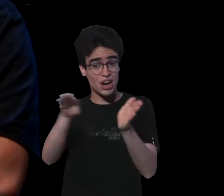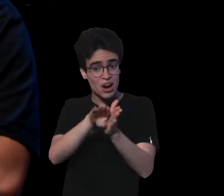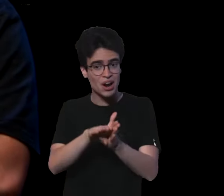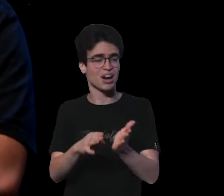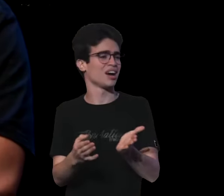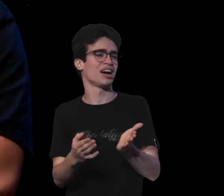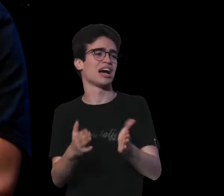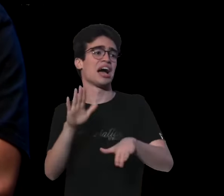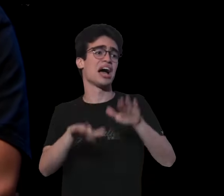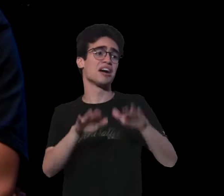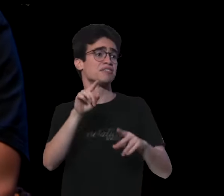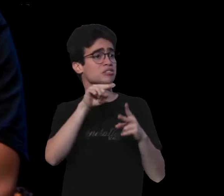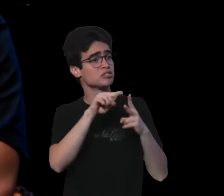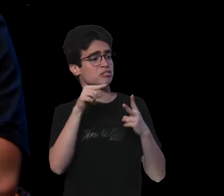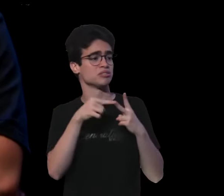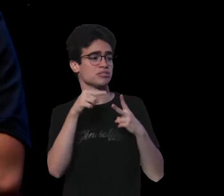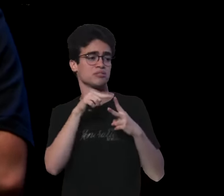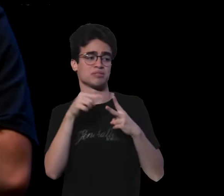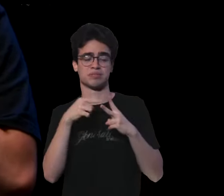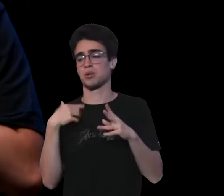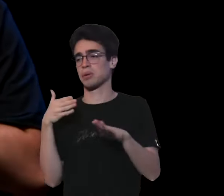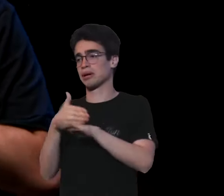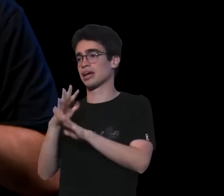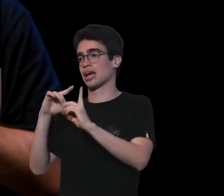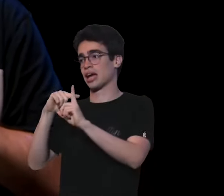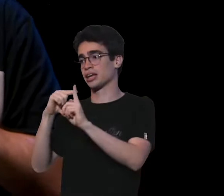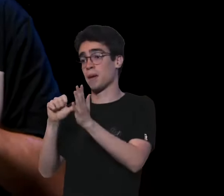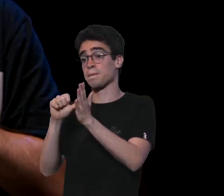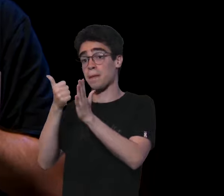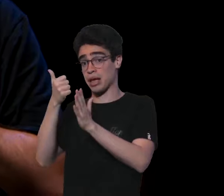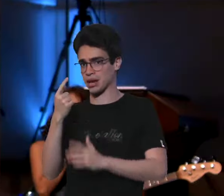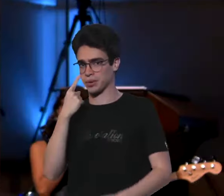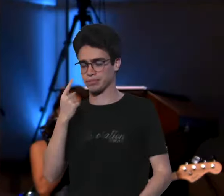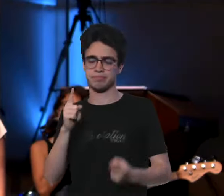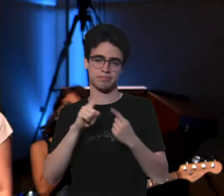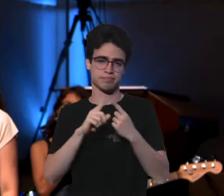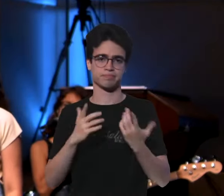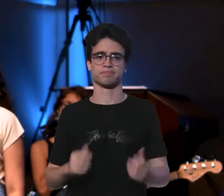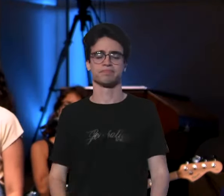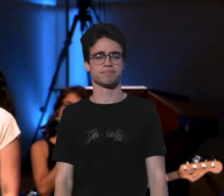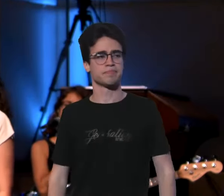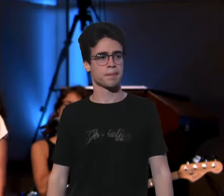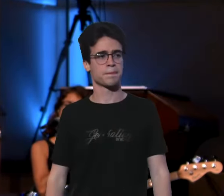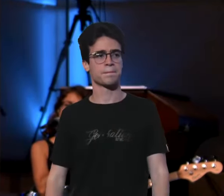geralmente são 2 motivos para a gente pisar na igreja pela primeira vez. Faz silêncio.